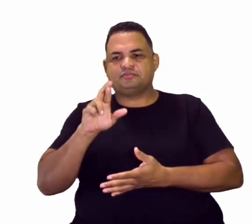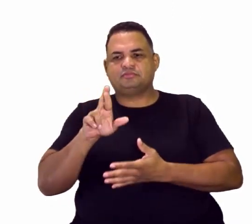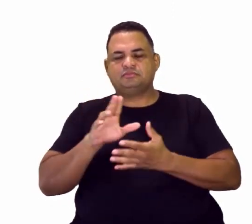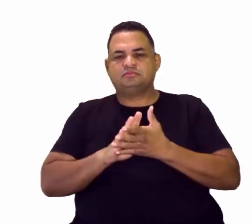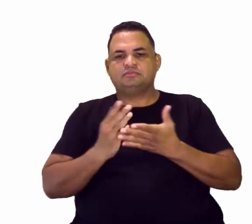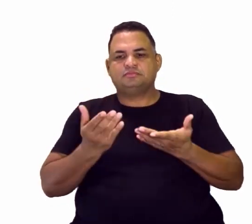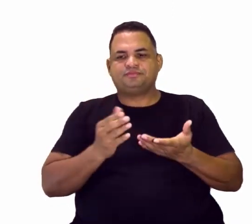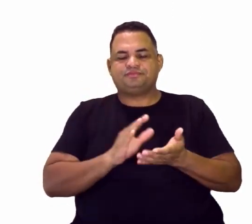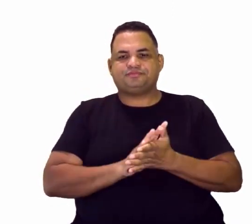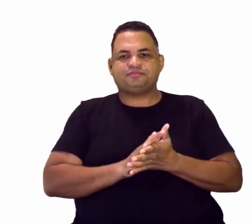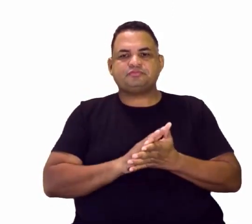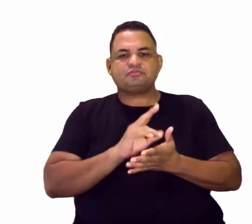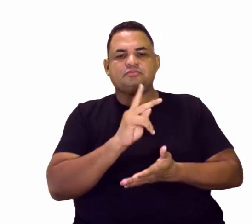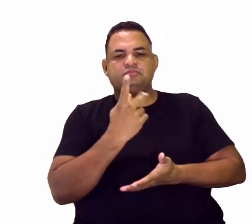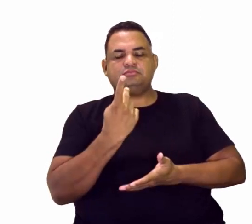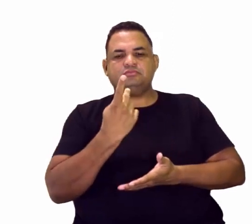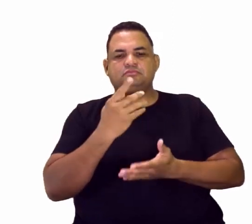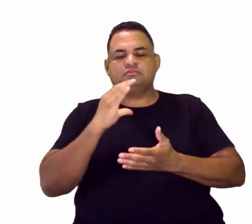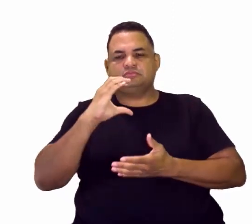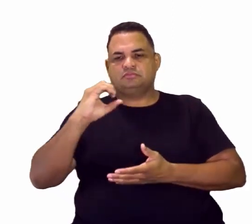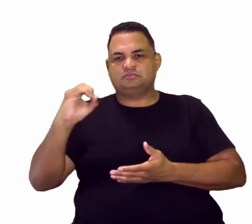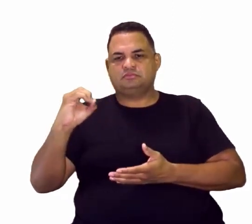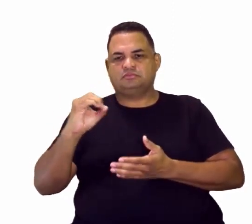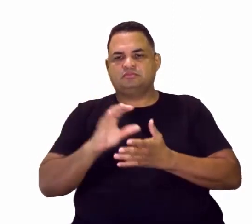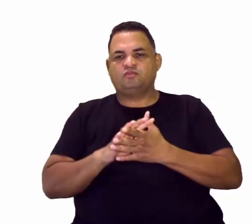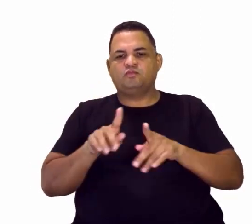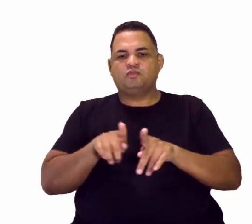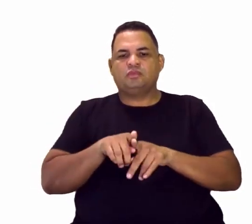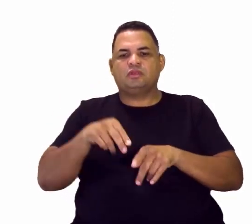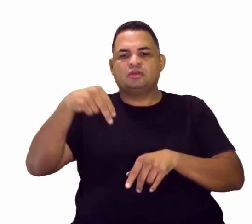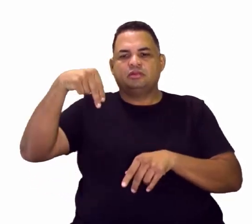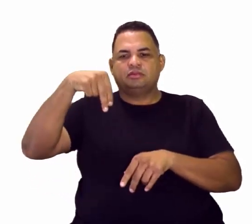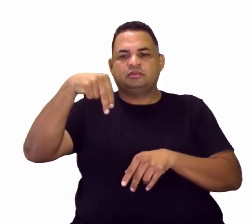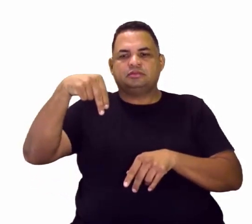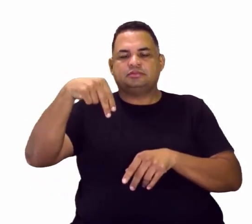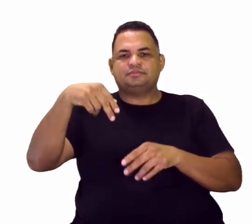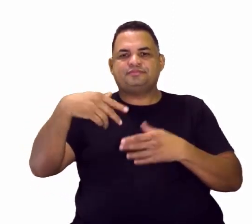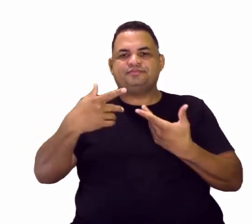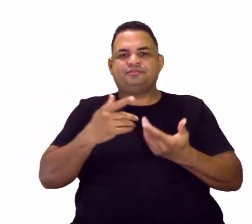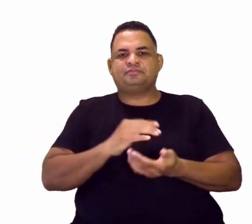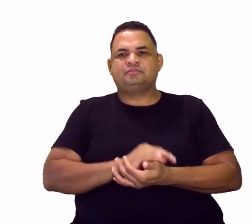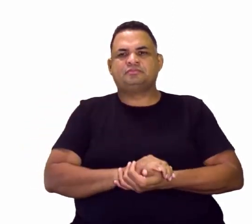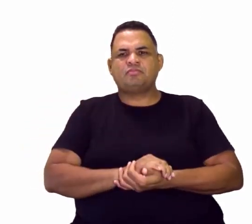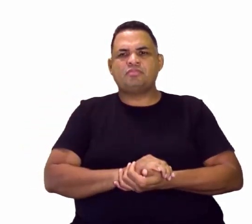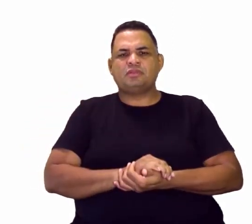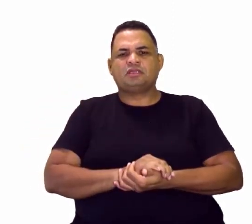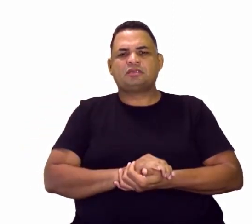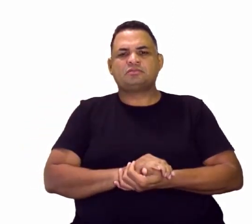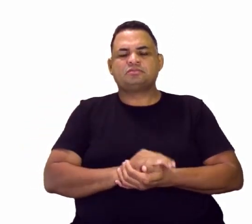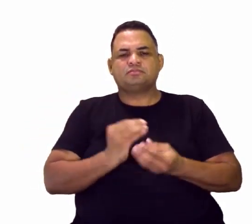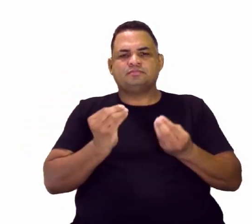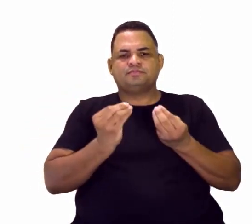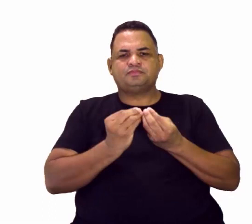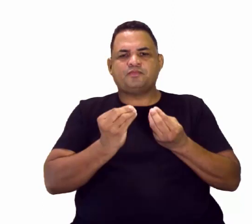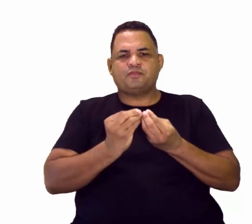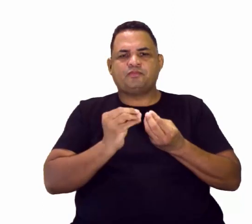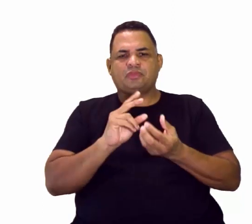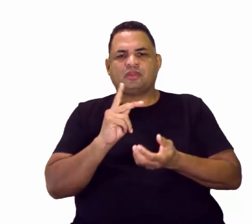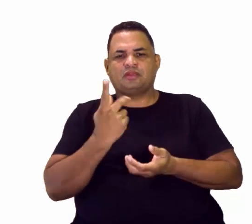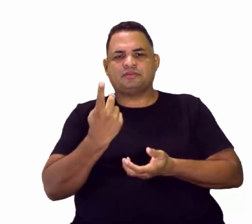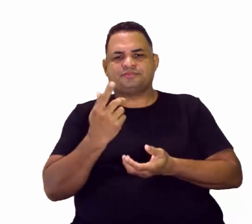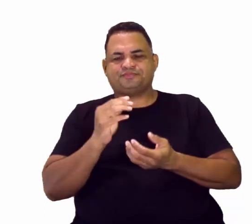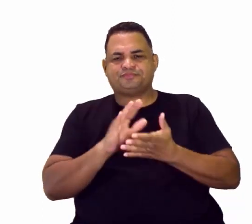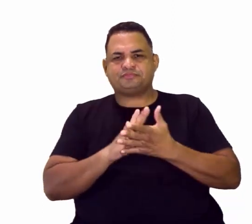e oxigênio, hidrogênio e nitrogênio. Então, a molécula do hidrogênio